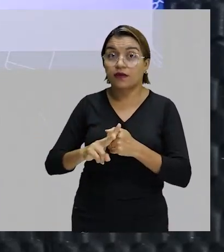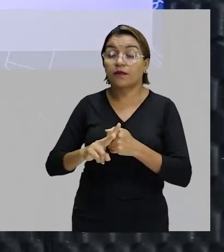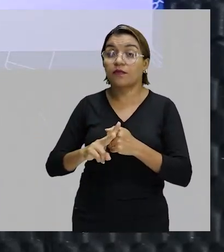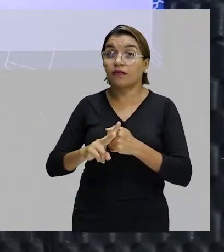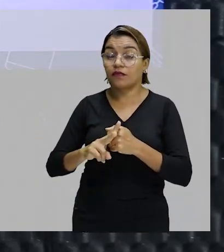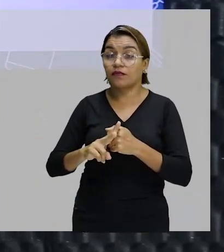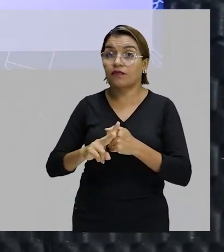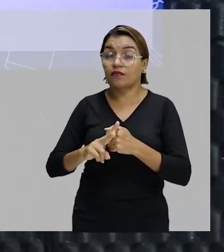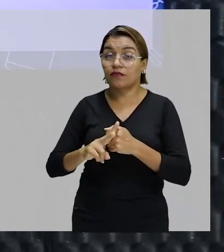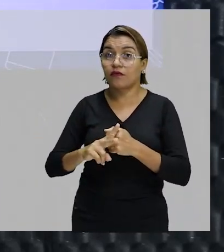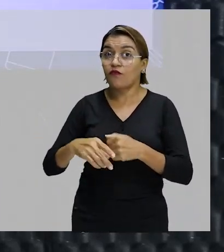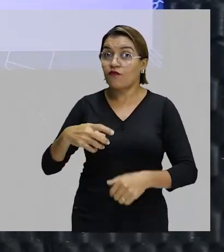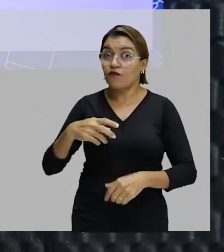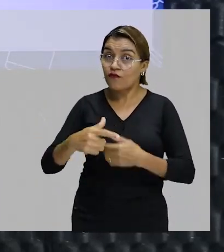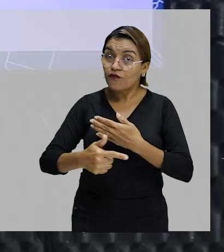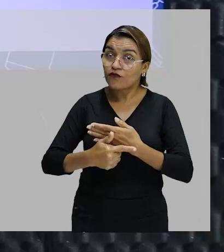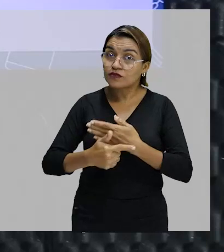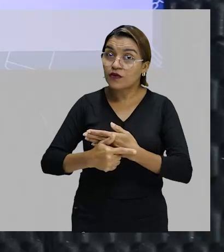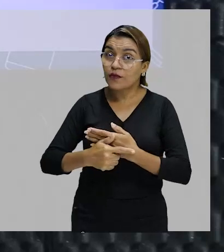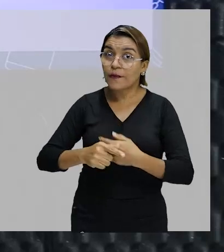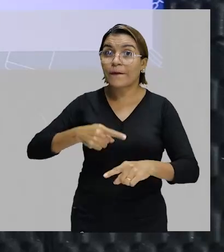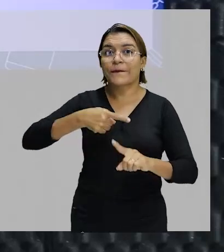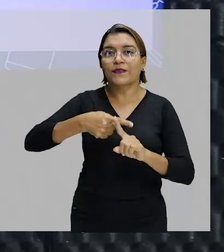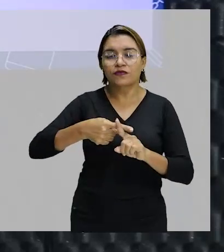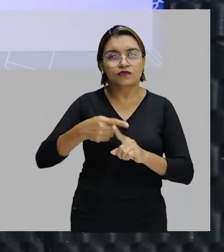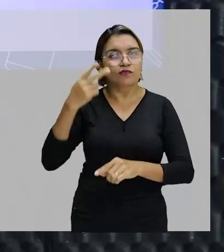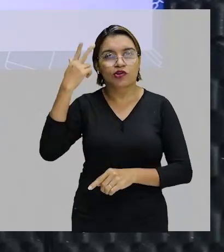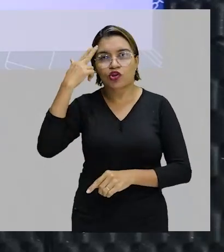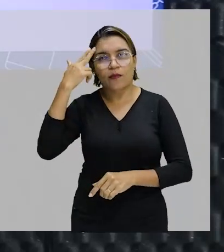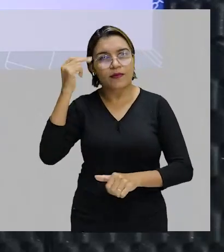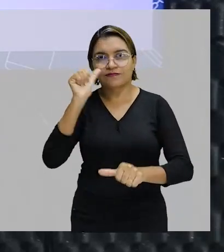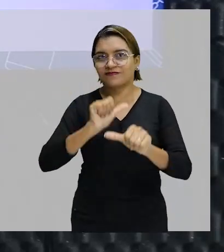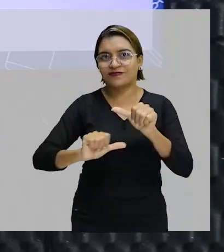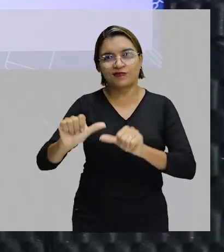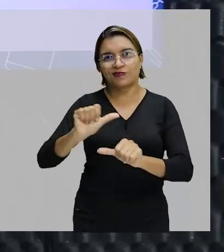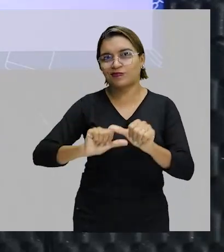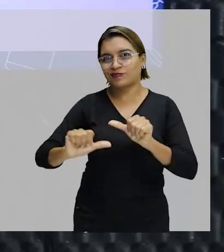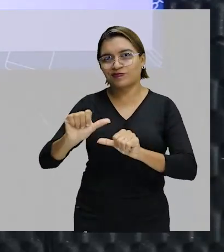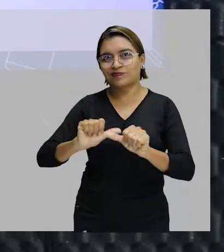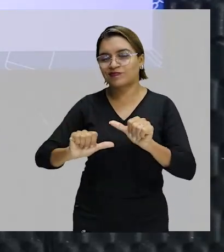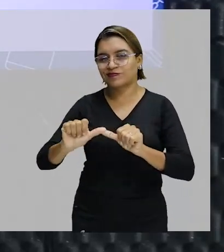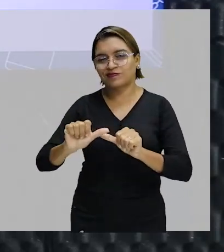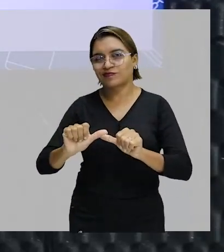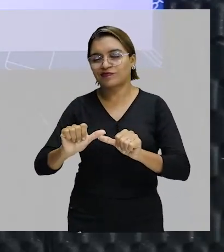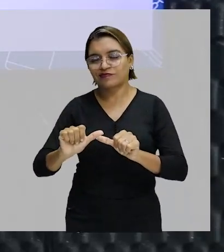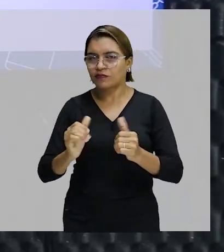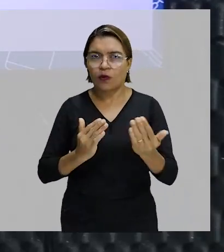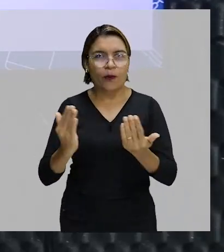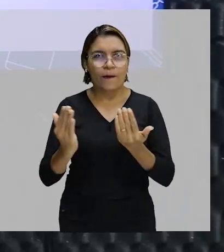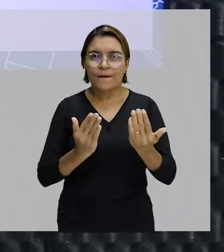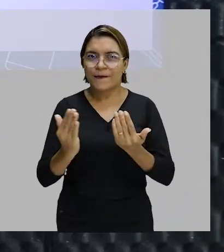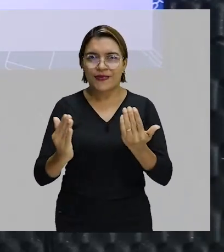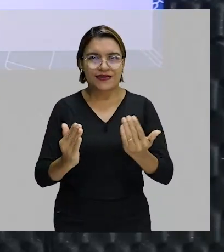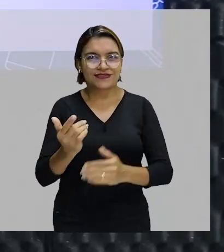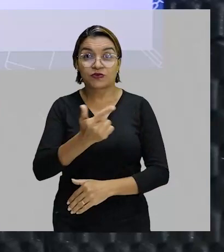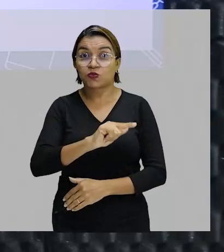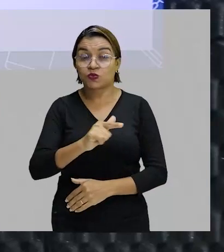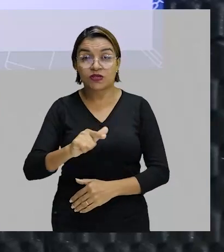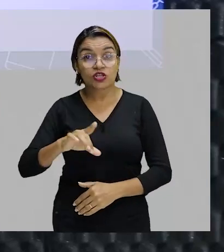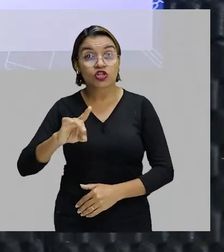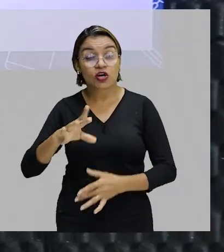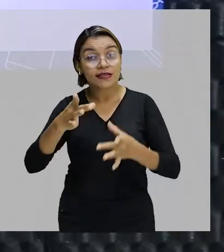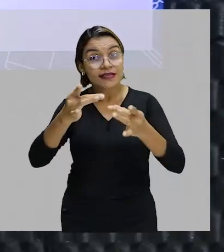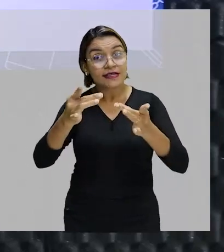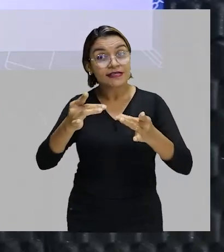positiva. É o advérbio na sua função normal, sem nenhum tipo de alteração, sem fazer comparação. Eu estou apenas